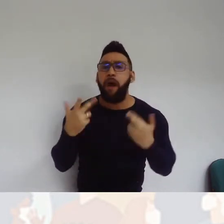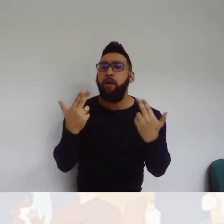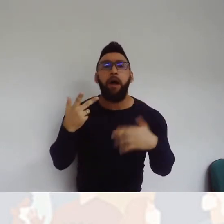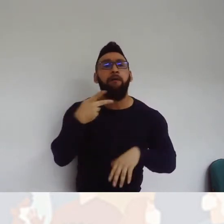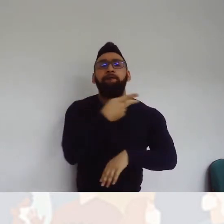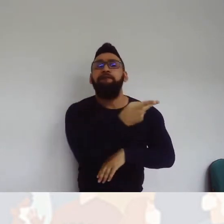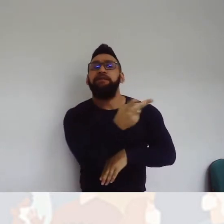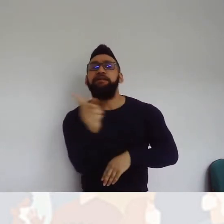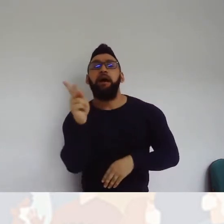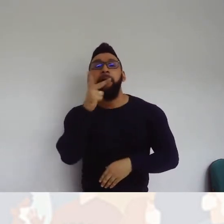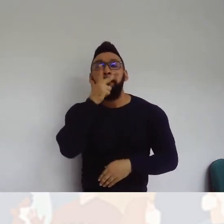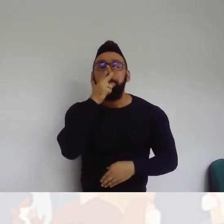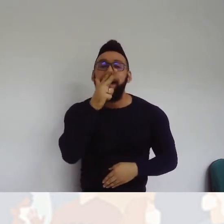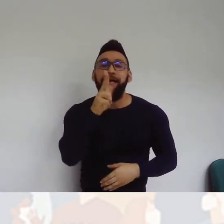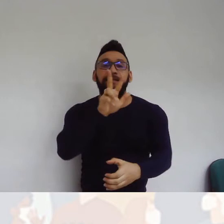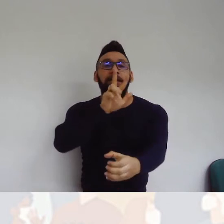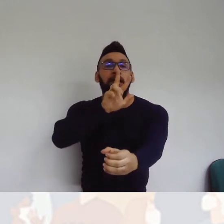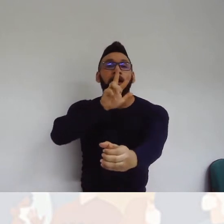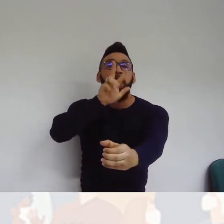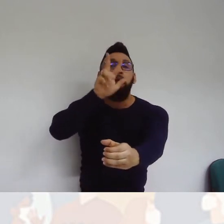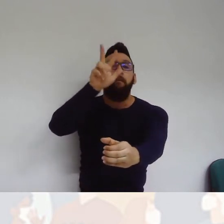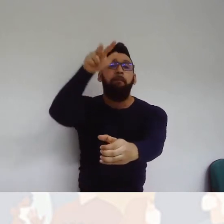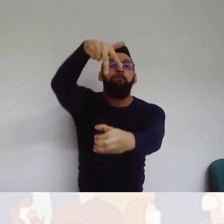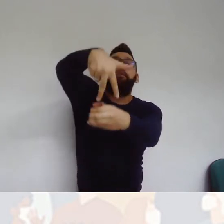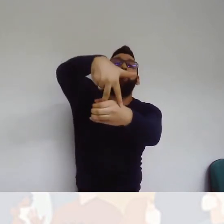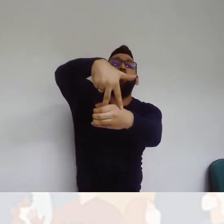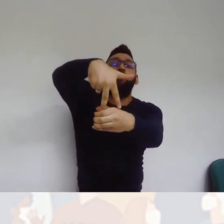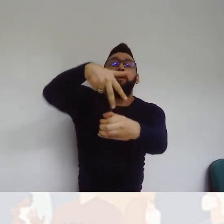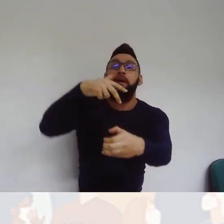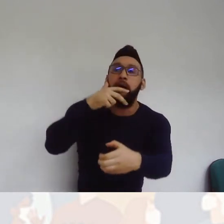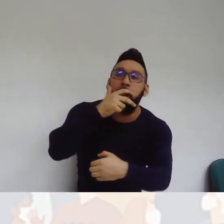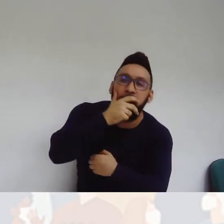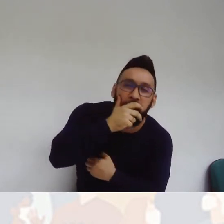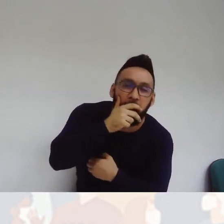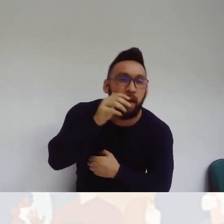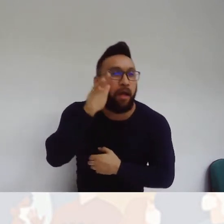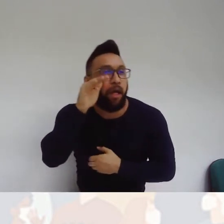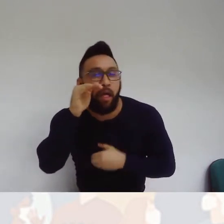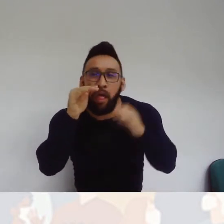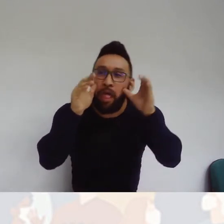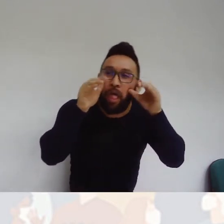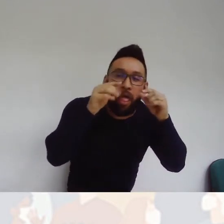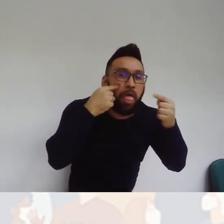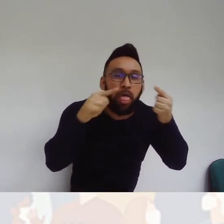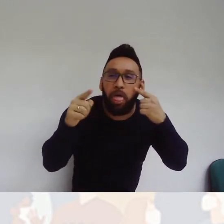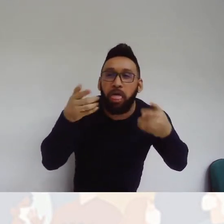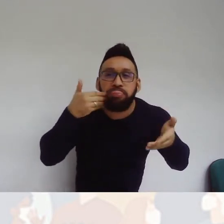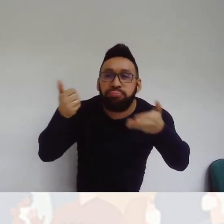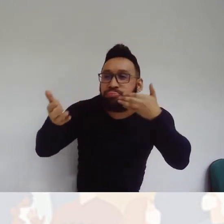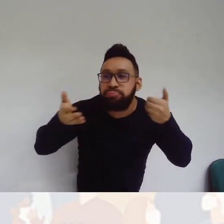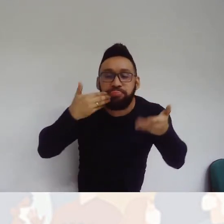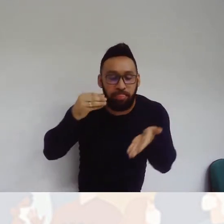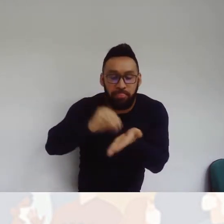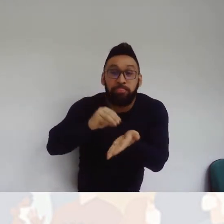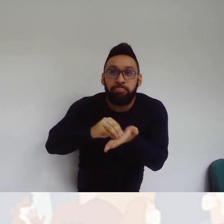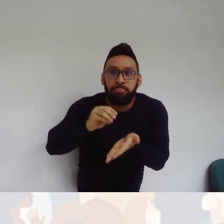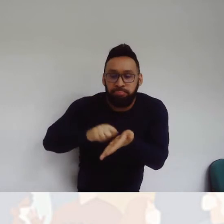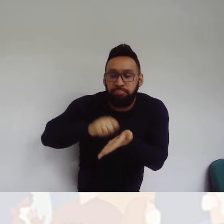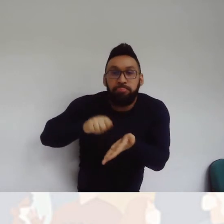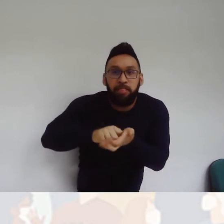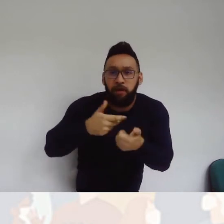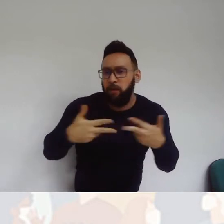lugar e claro, fazendo anotações sobre o que acontece ali de forma mais detalhada,